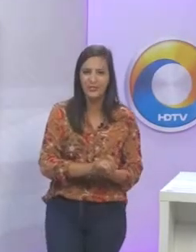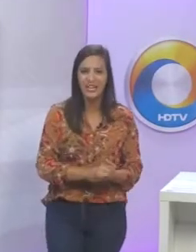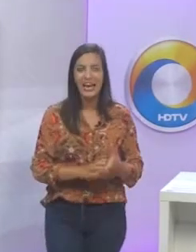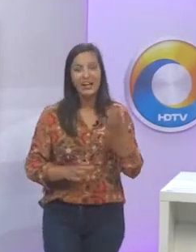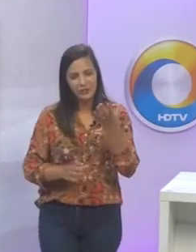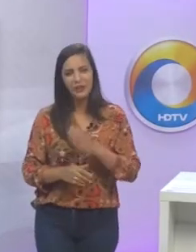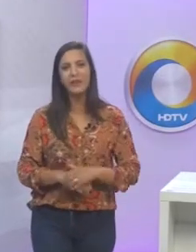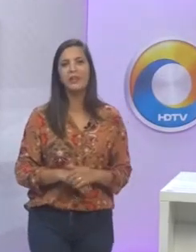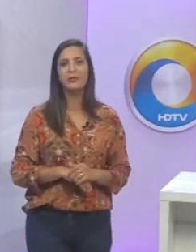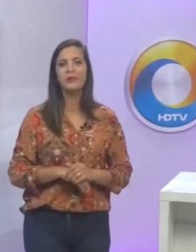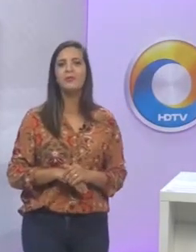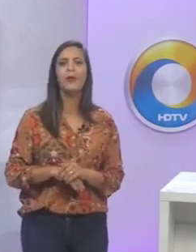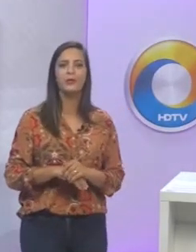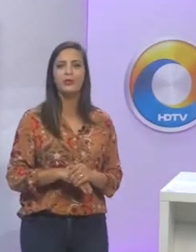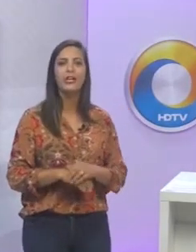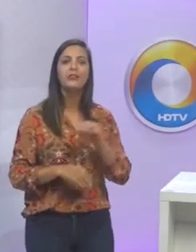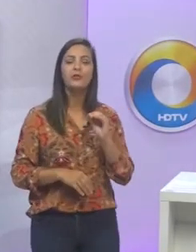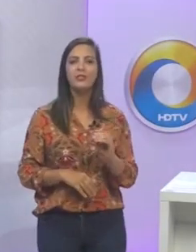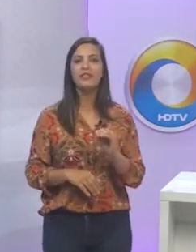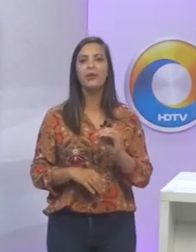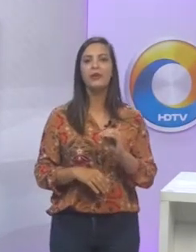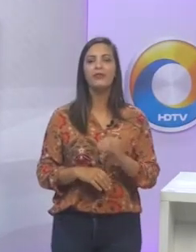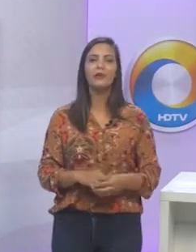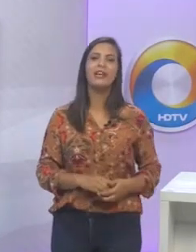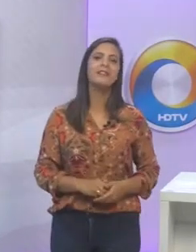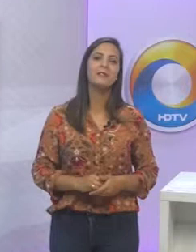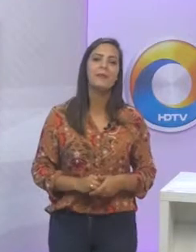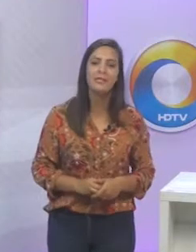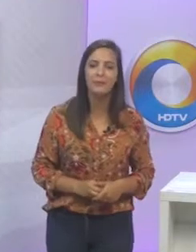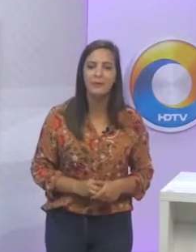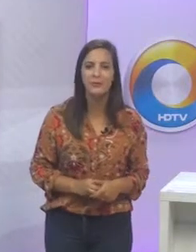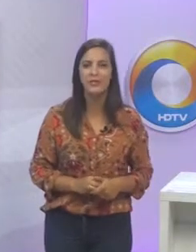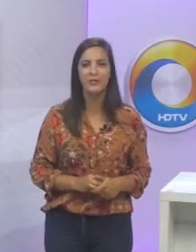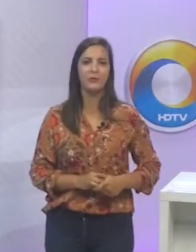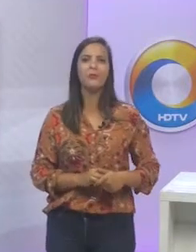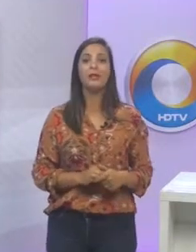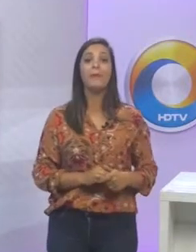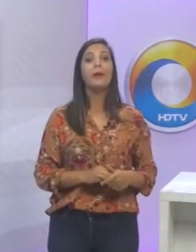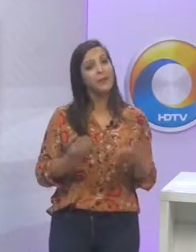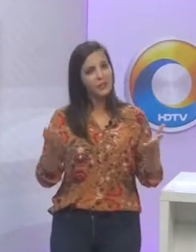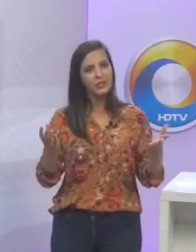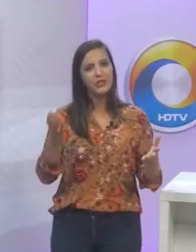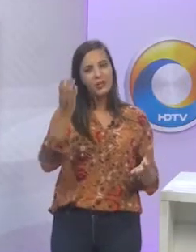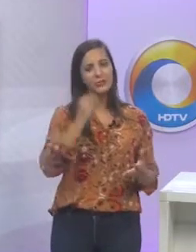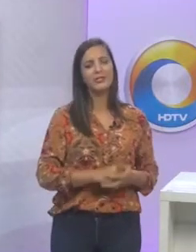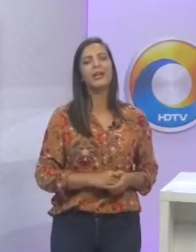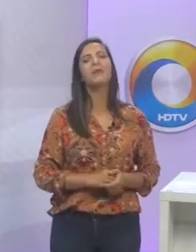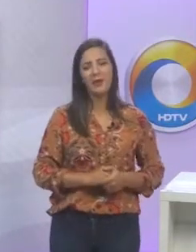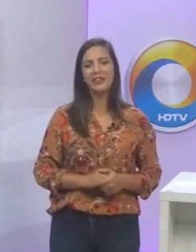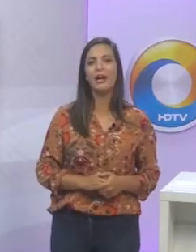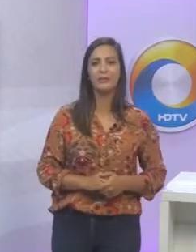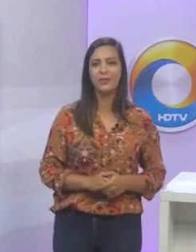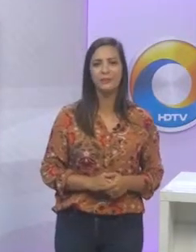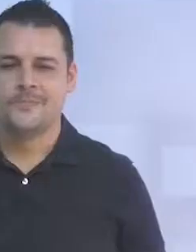a gente falar agora sobre esporte joseane agora fogo traz as principais notícias do mundo da bola pra gente já se